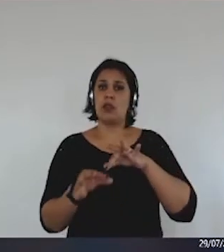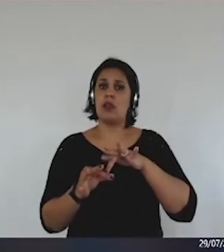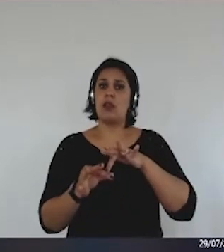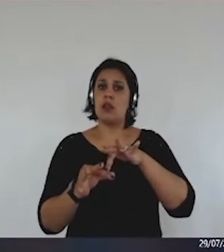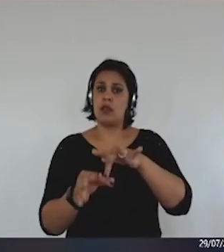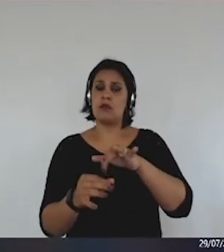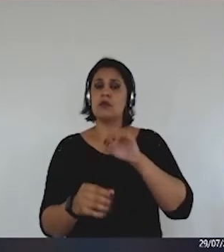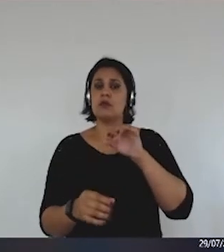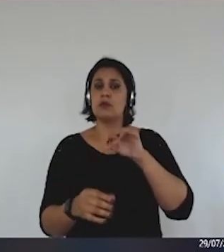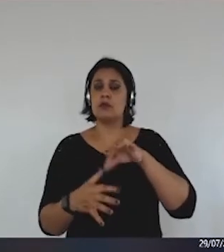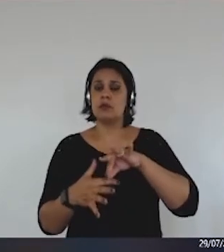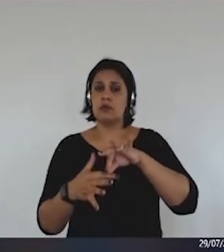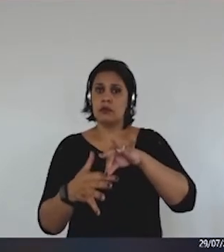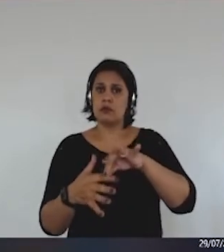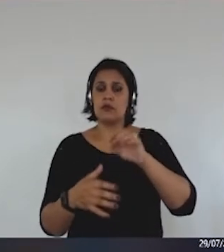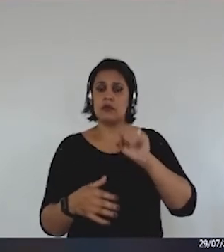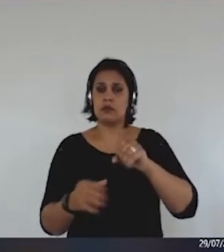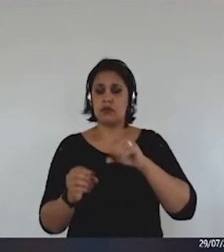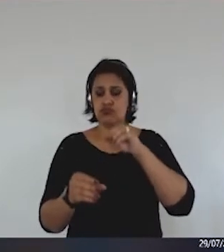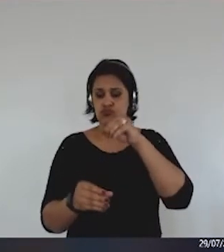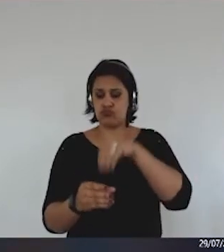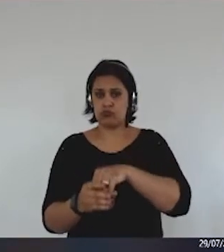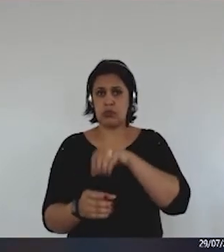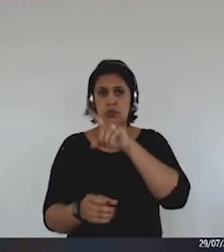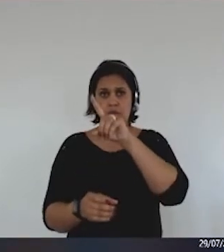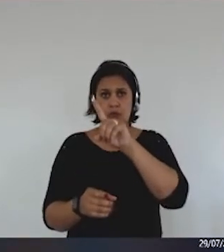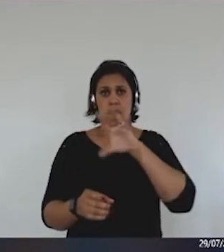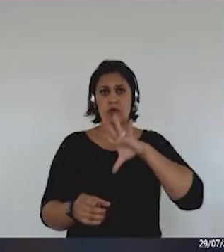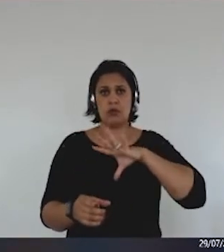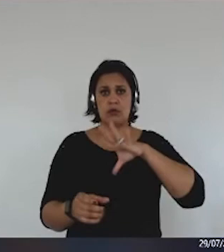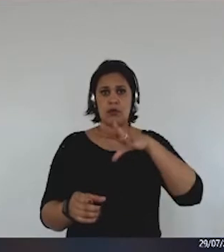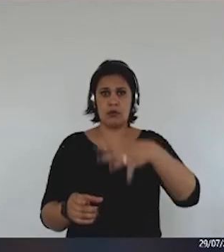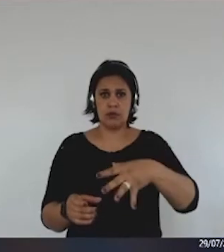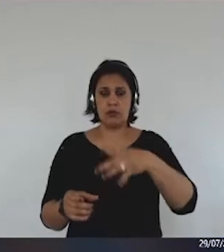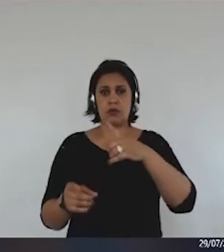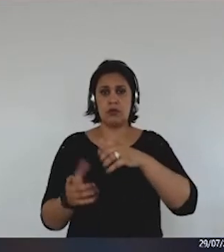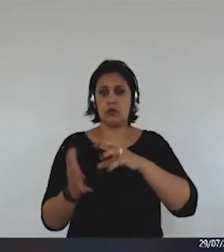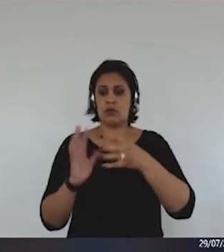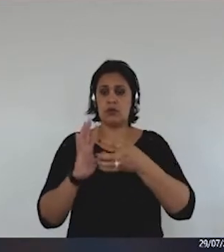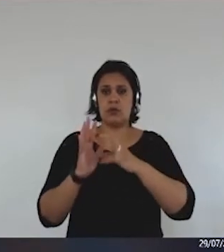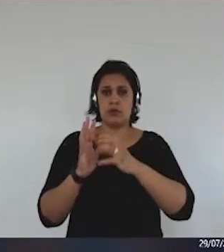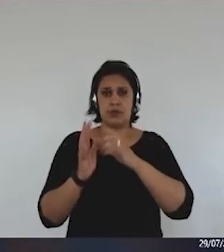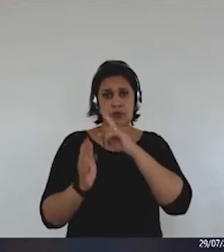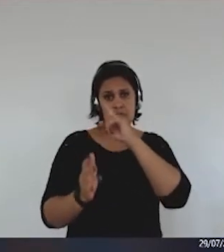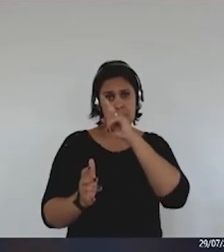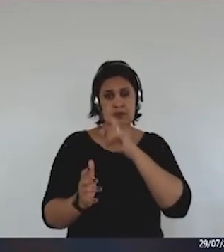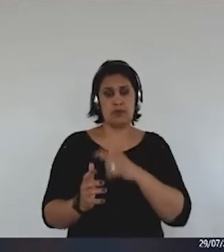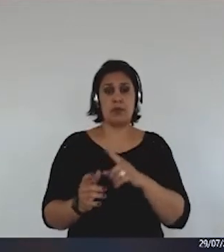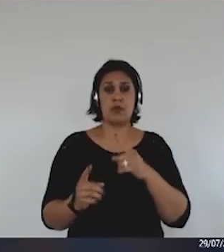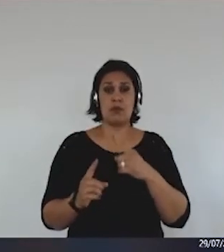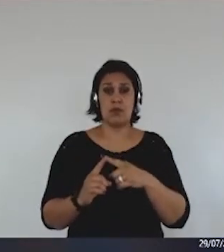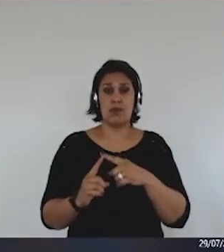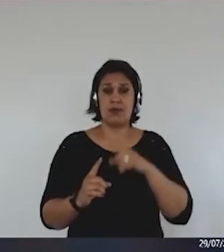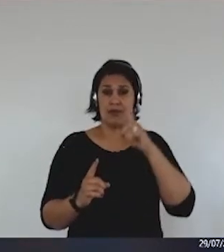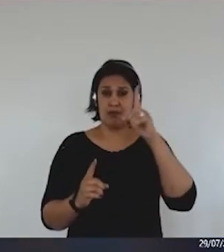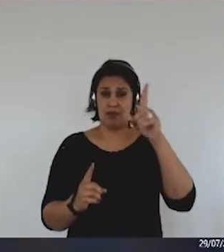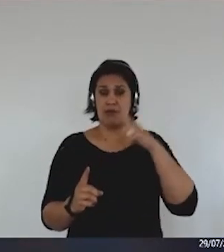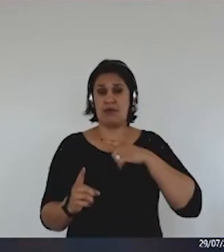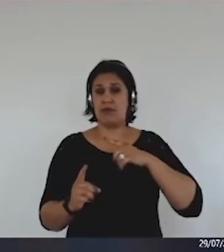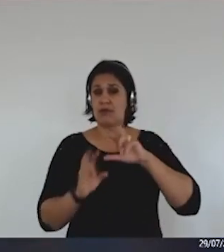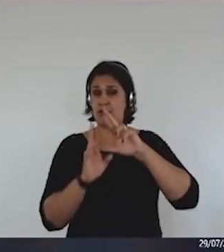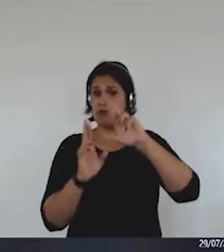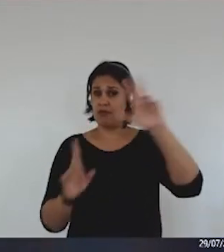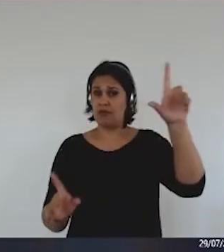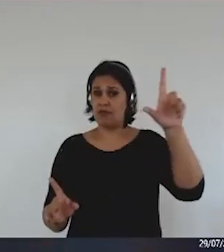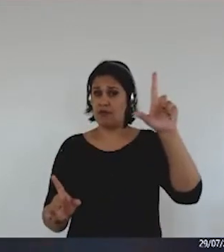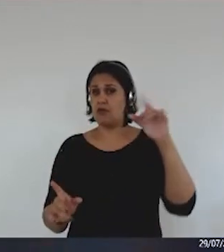para implantação em Portugal nos partidos políticos. Porque lá há uma diferença muito significativa em relação ao Brasil,